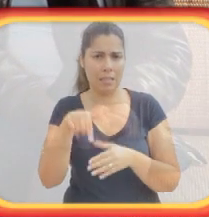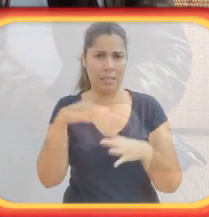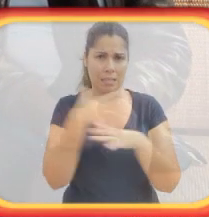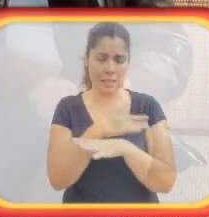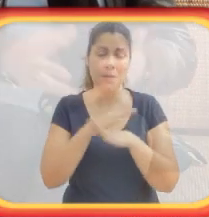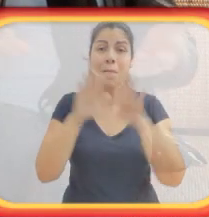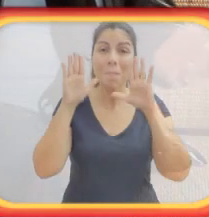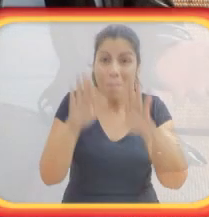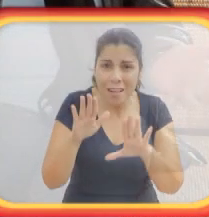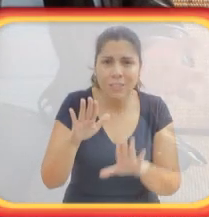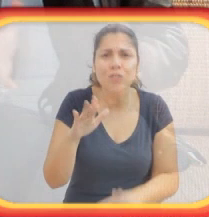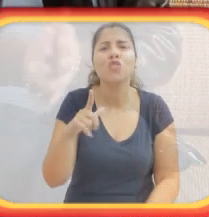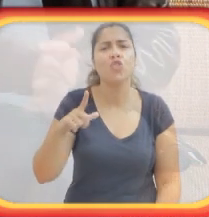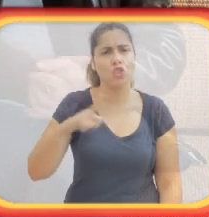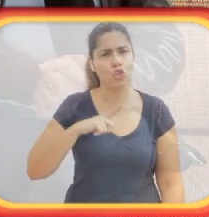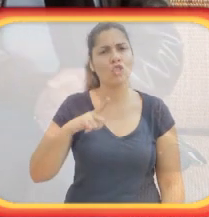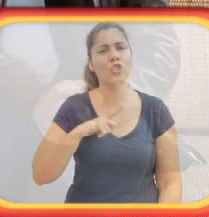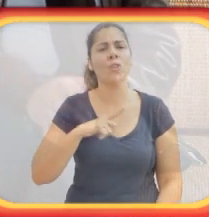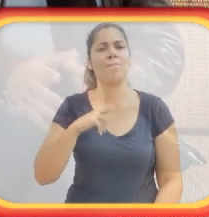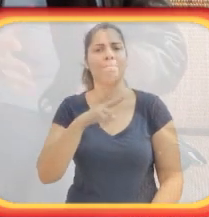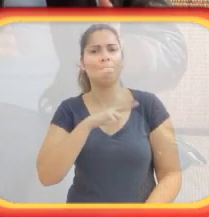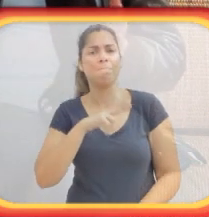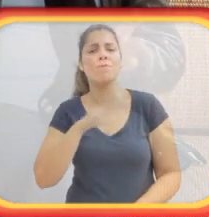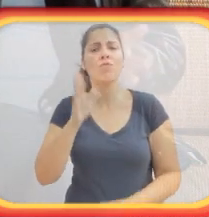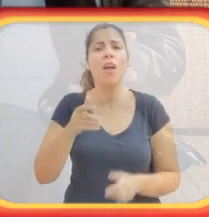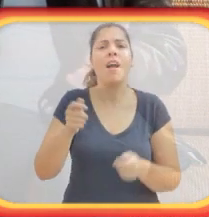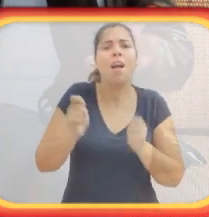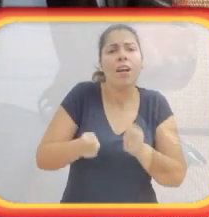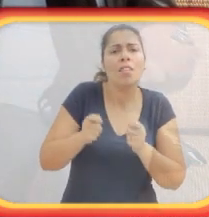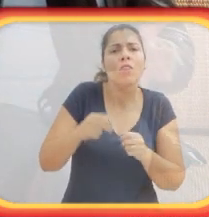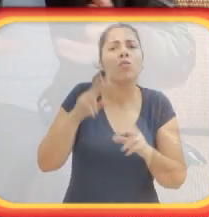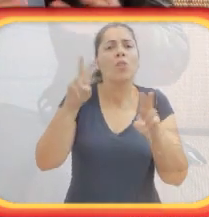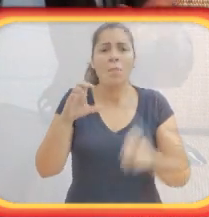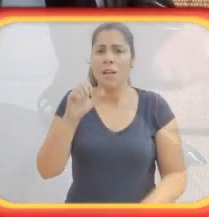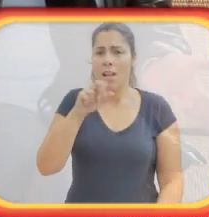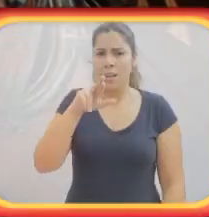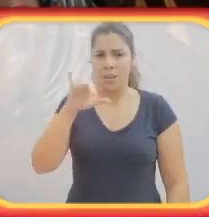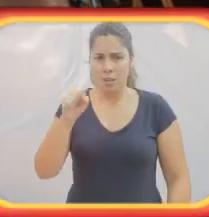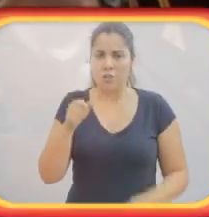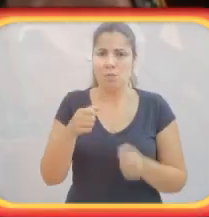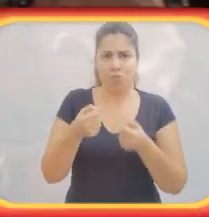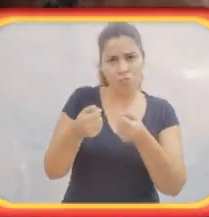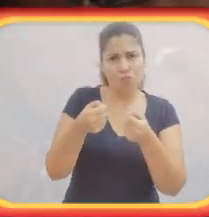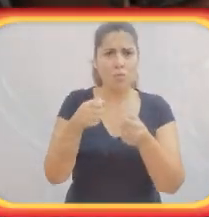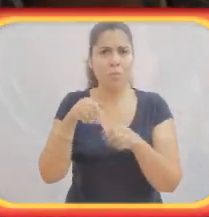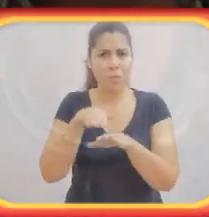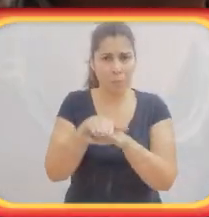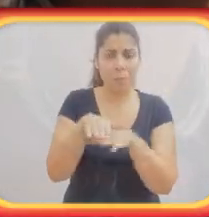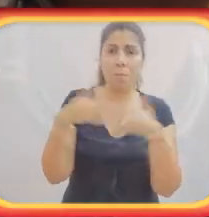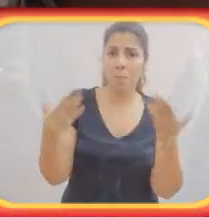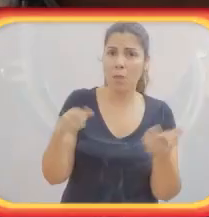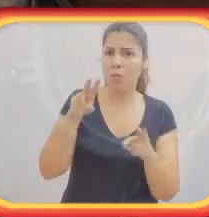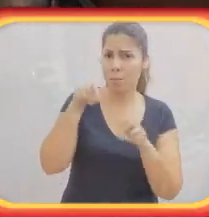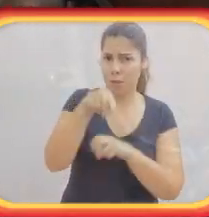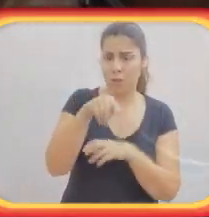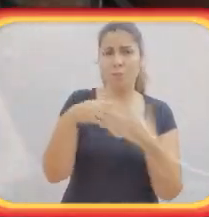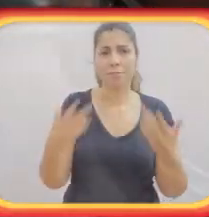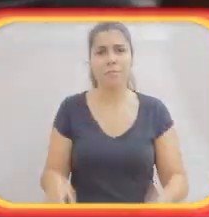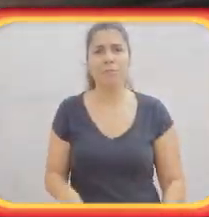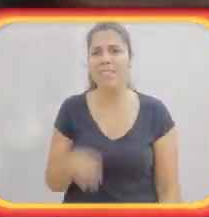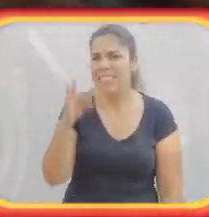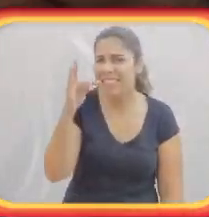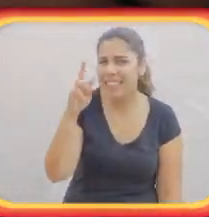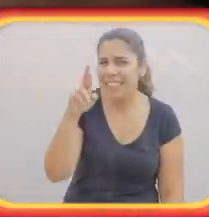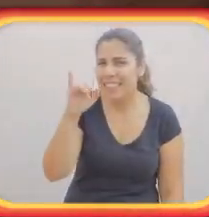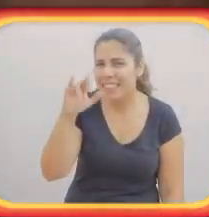americano, porque já existia nos Estados Unidos. Eram também carruagens, puxadas também a animais, porque nessa